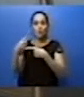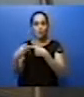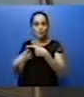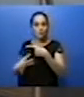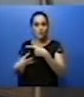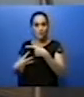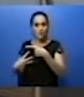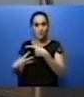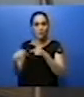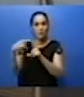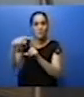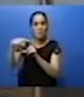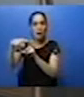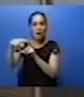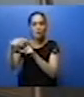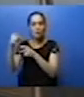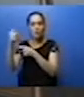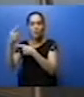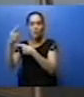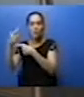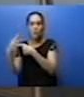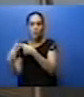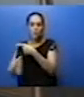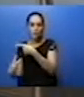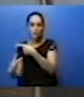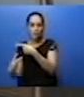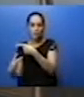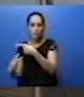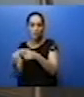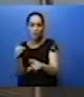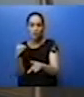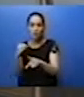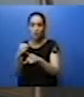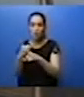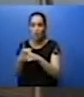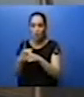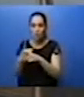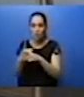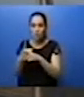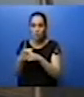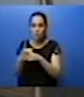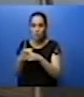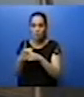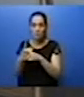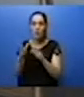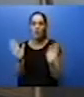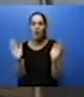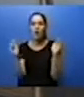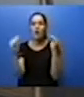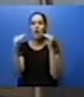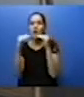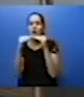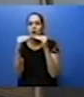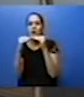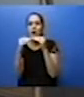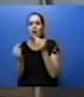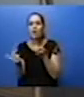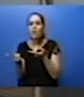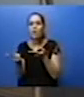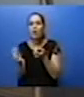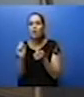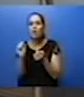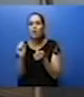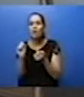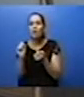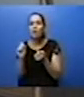meio ok acho frações equivalentes a dois terços se multiplicar em cima embaixo por dois